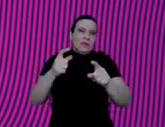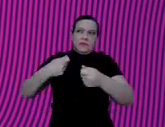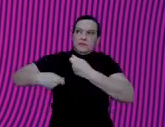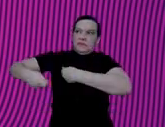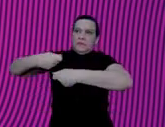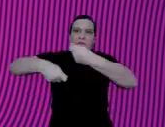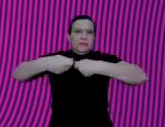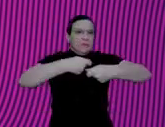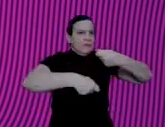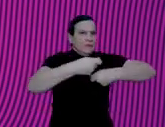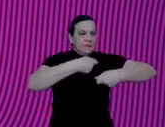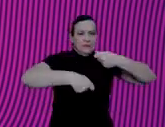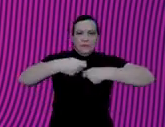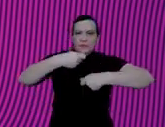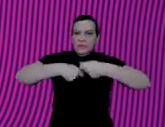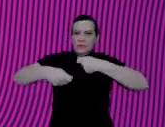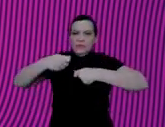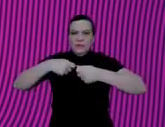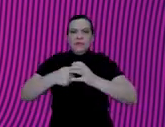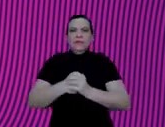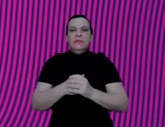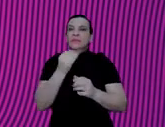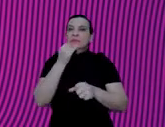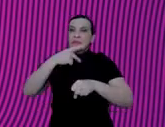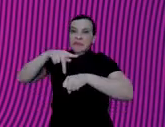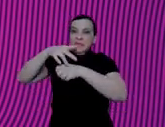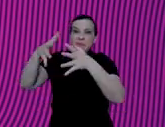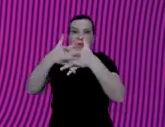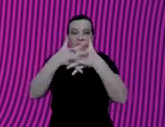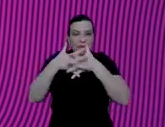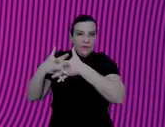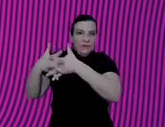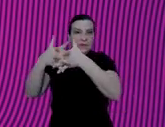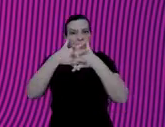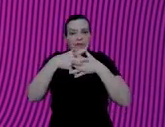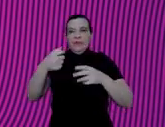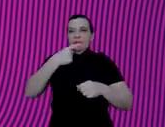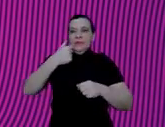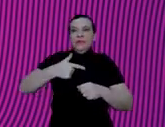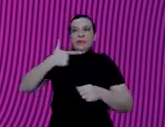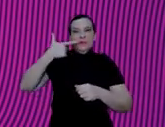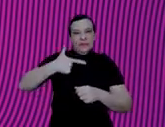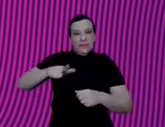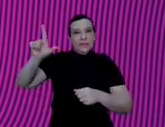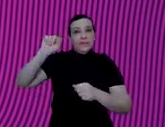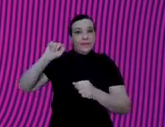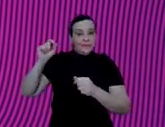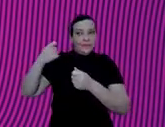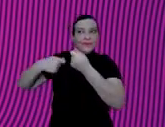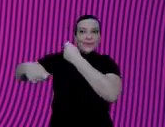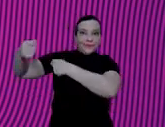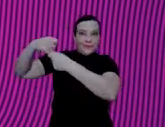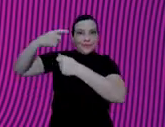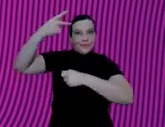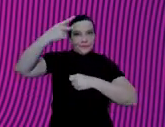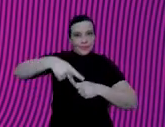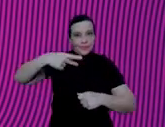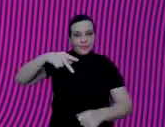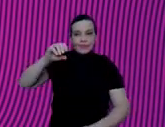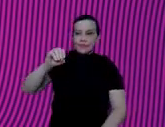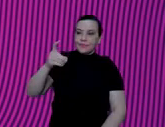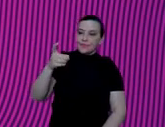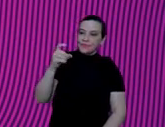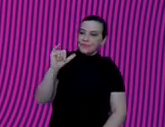oxicodona comercializada nos Estados Unidos e responsabilizado pela crise lá, né. A oxicodona, no Brasil, teve um aumento